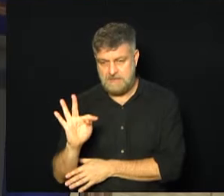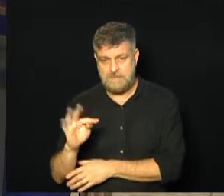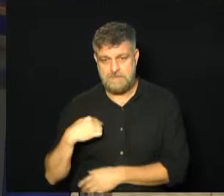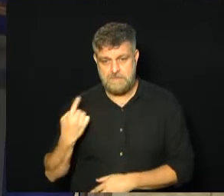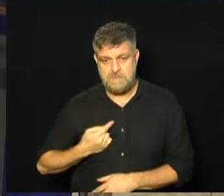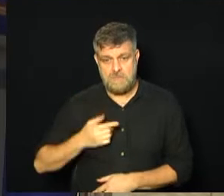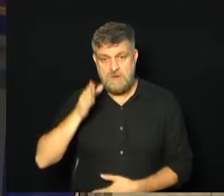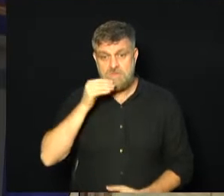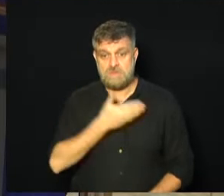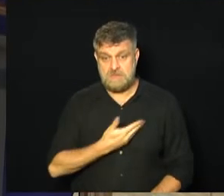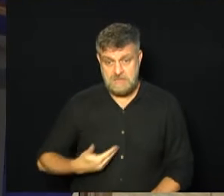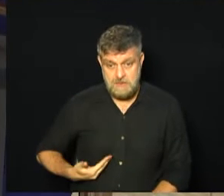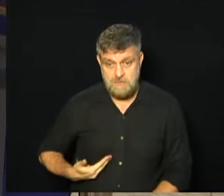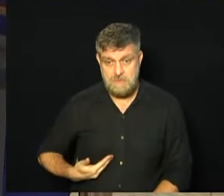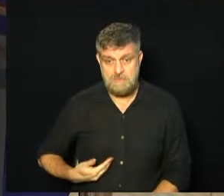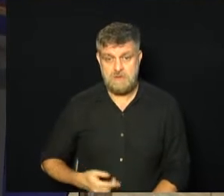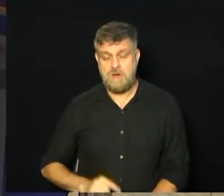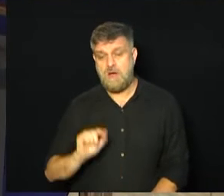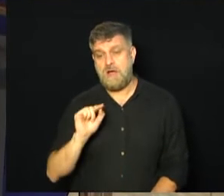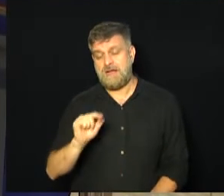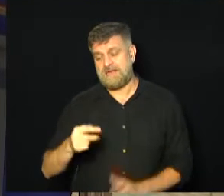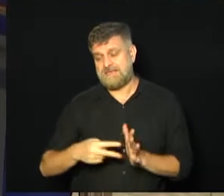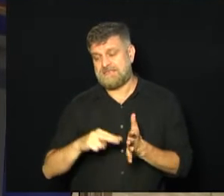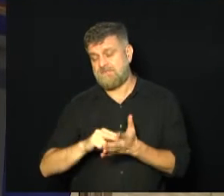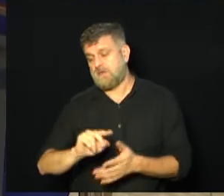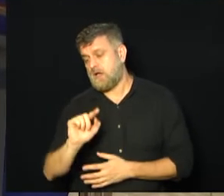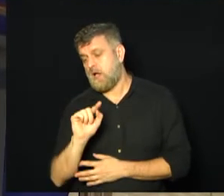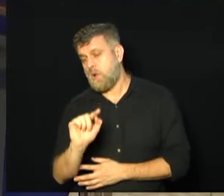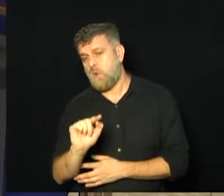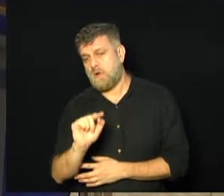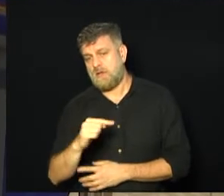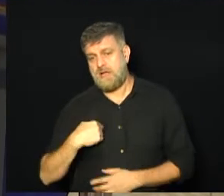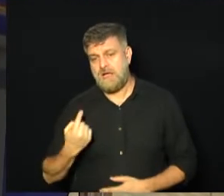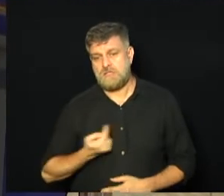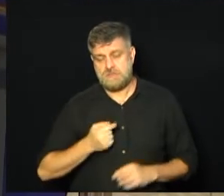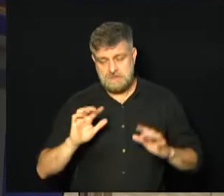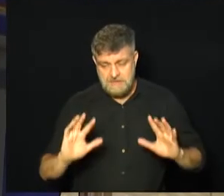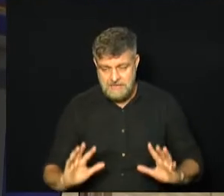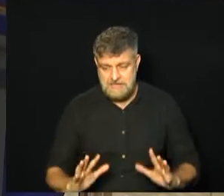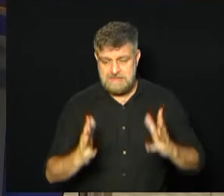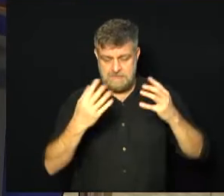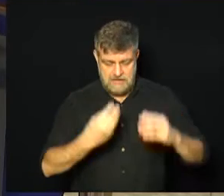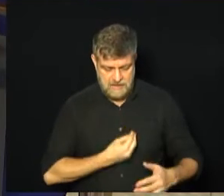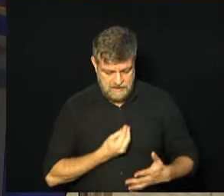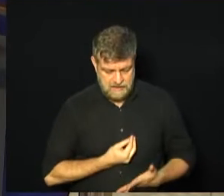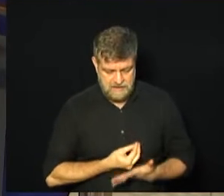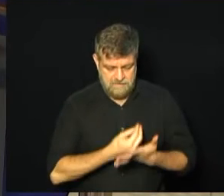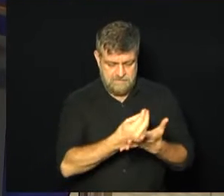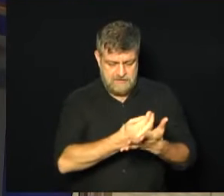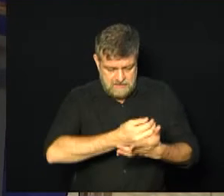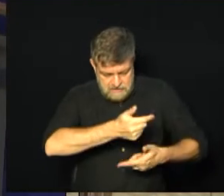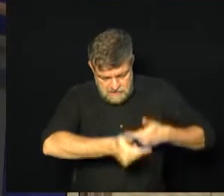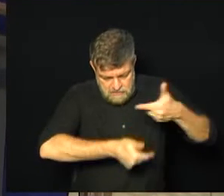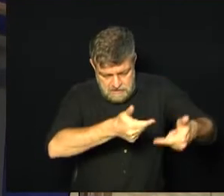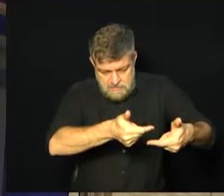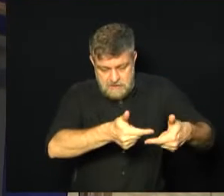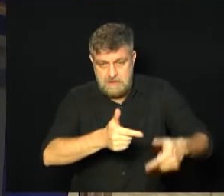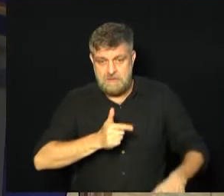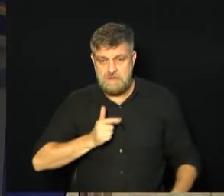servidores públicos, que é a de a gente celebrar a vida, o trabalho de uma